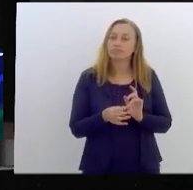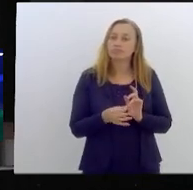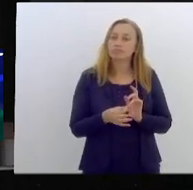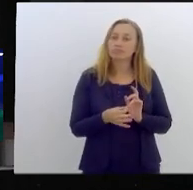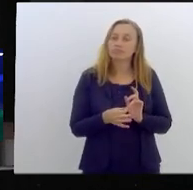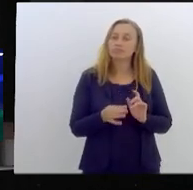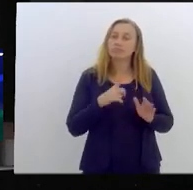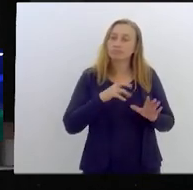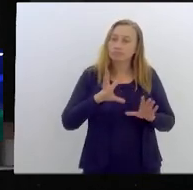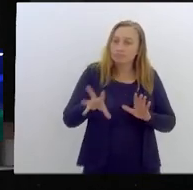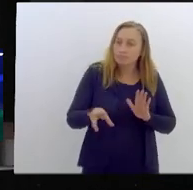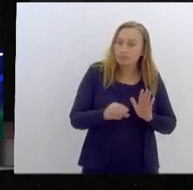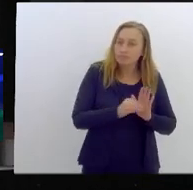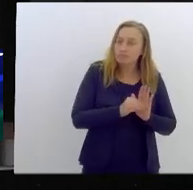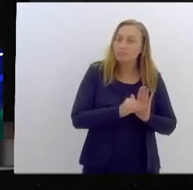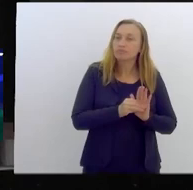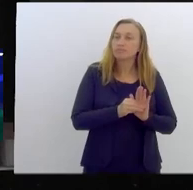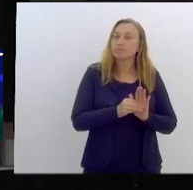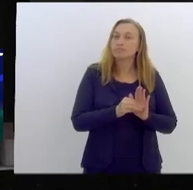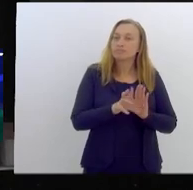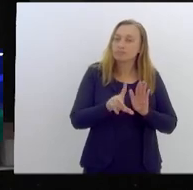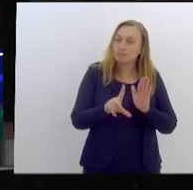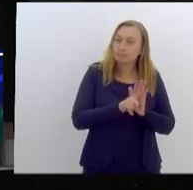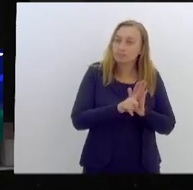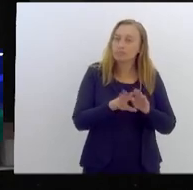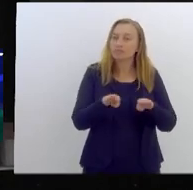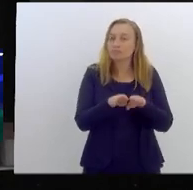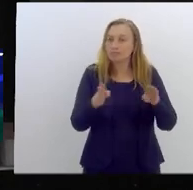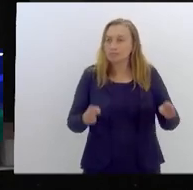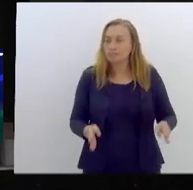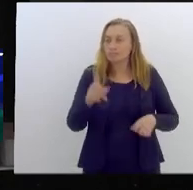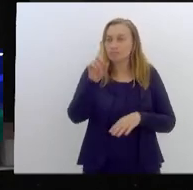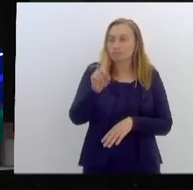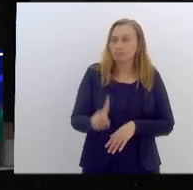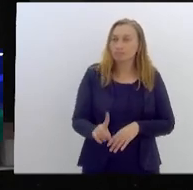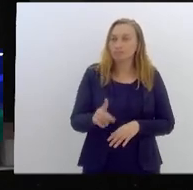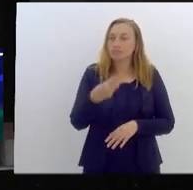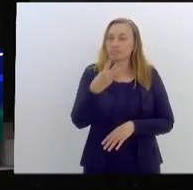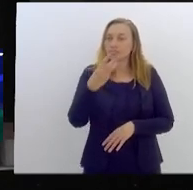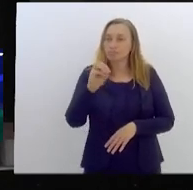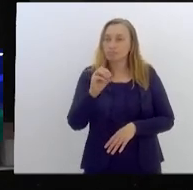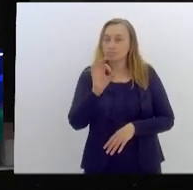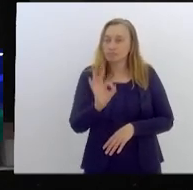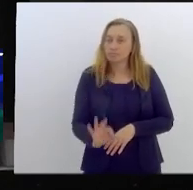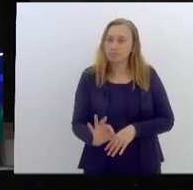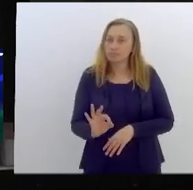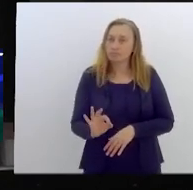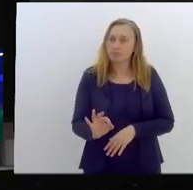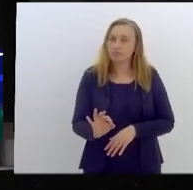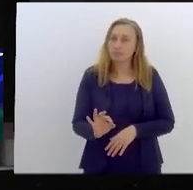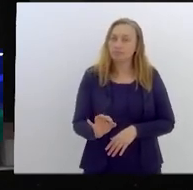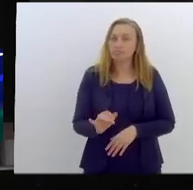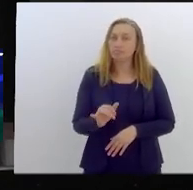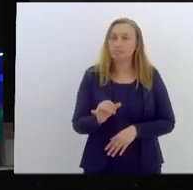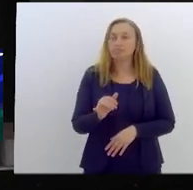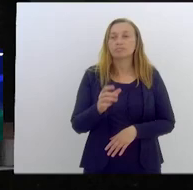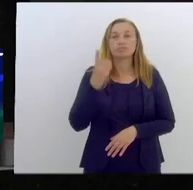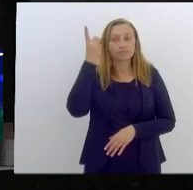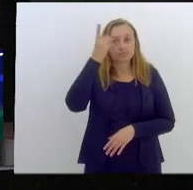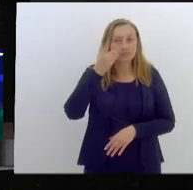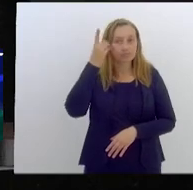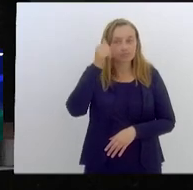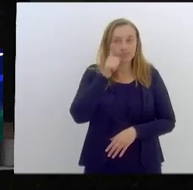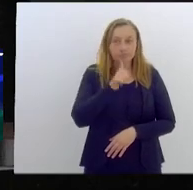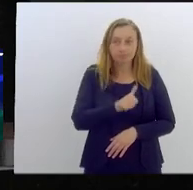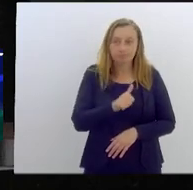conste na composição da mesa diretora, 30% da participação das deputadas